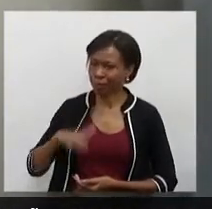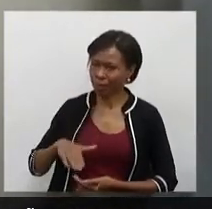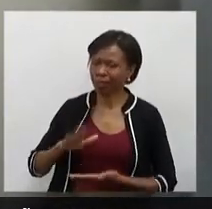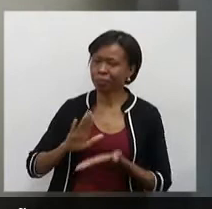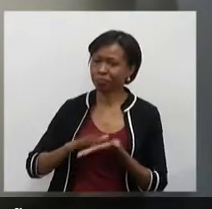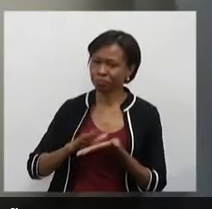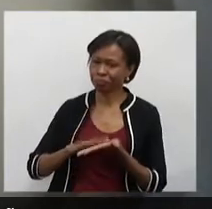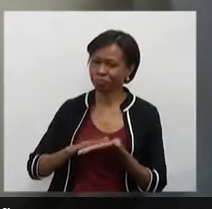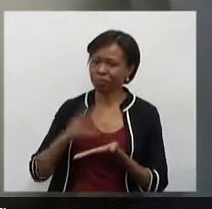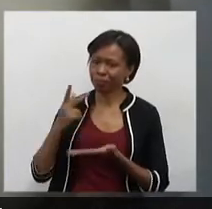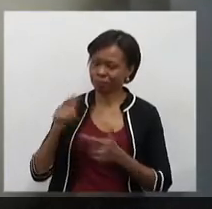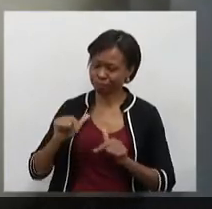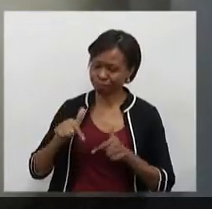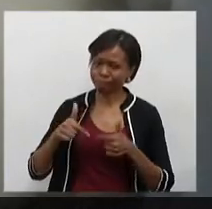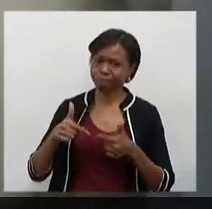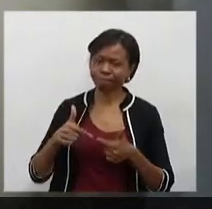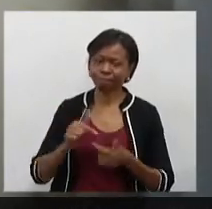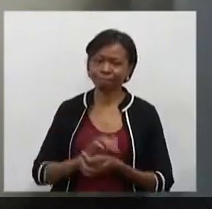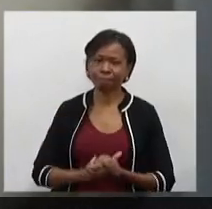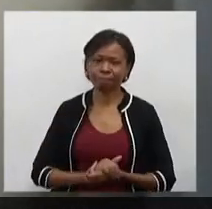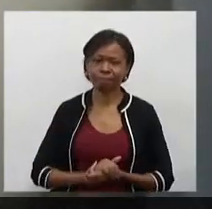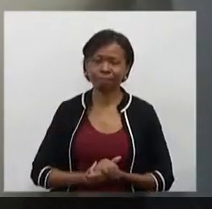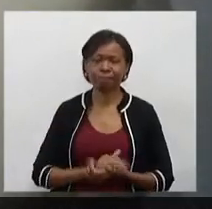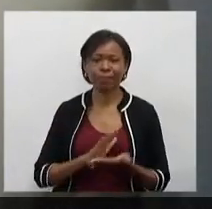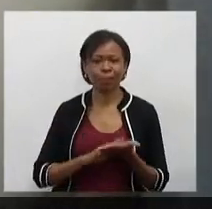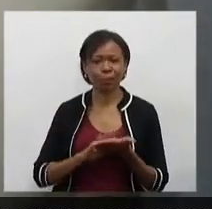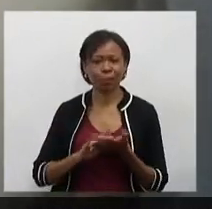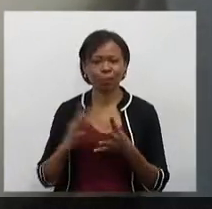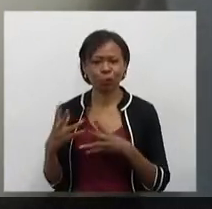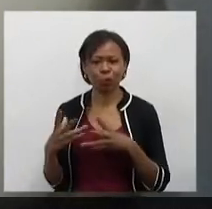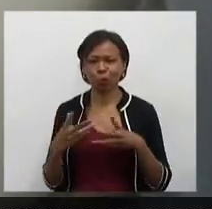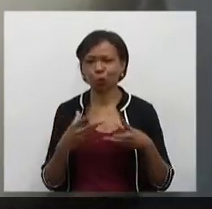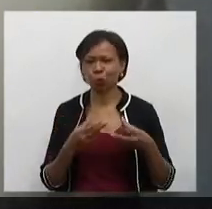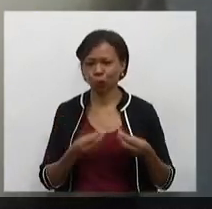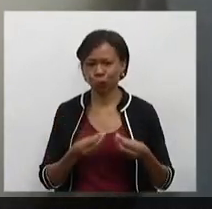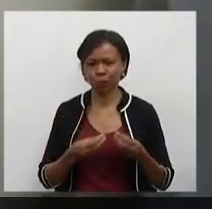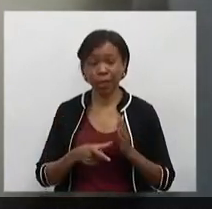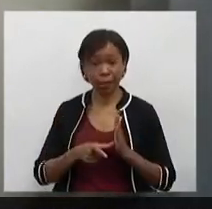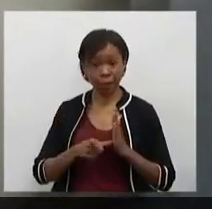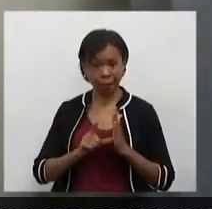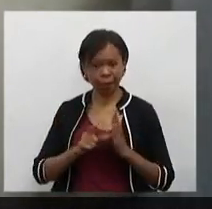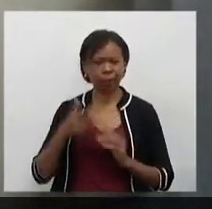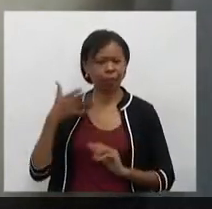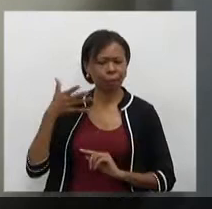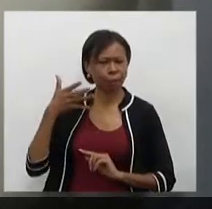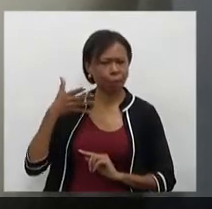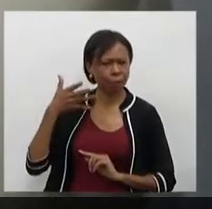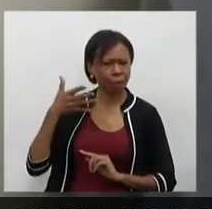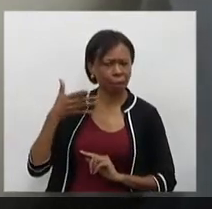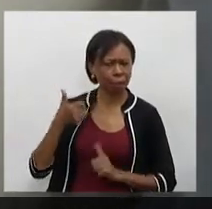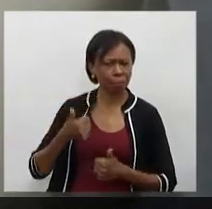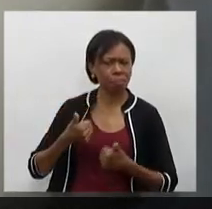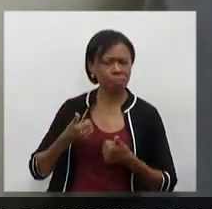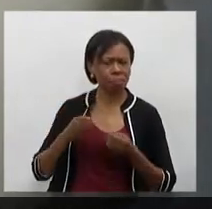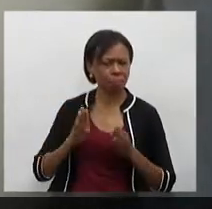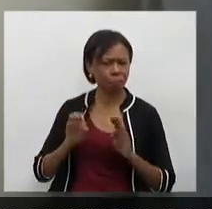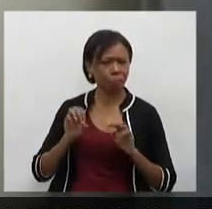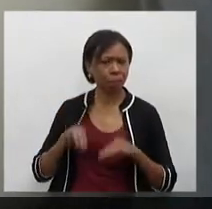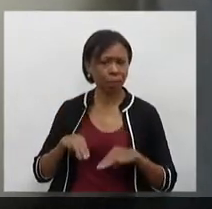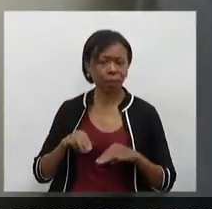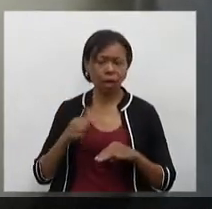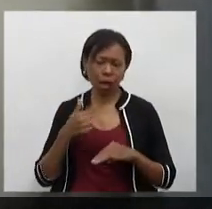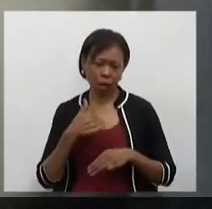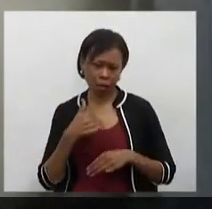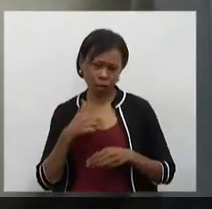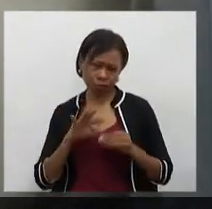iniciativa. E eu parabenizo a todos aqui que falaram muito bem. E vou só fazer um complemento,